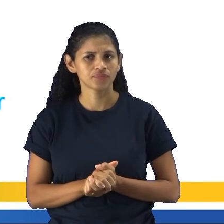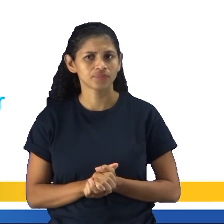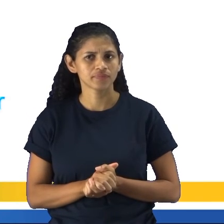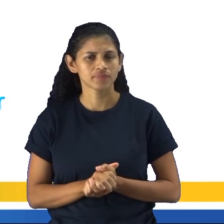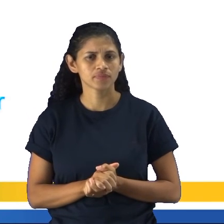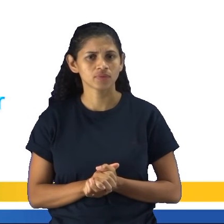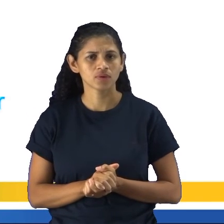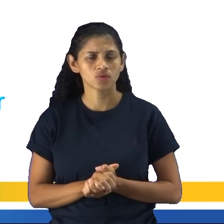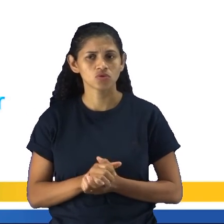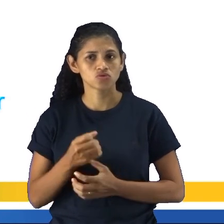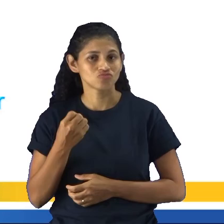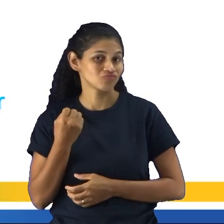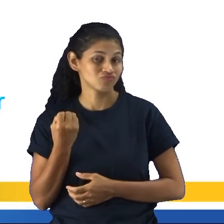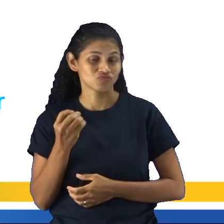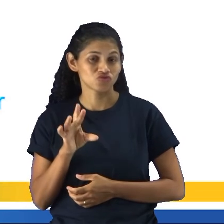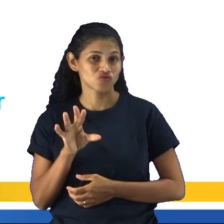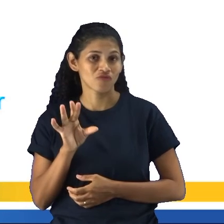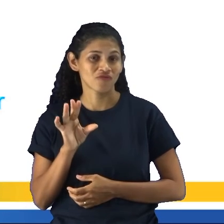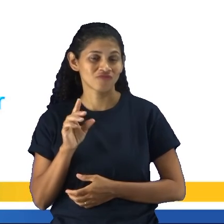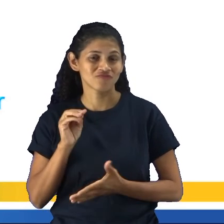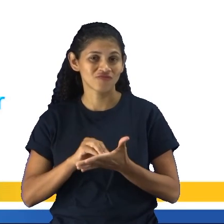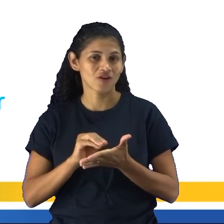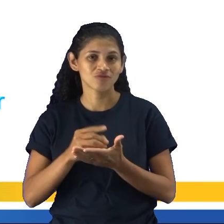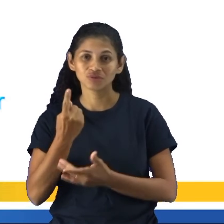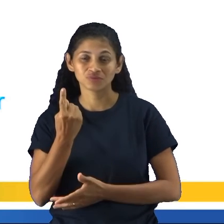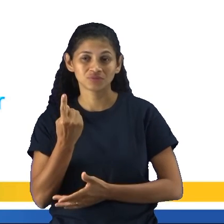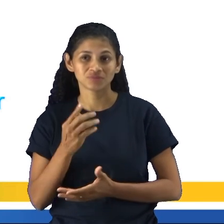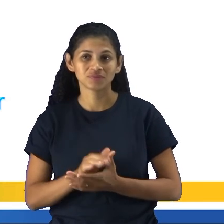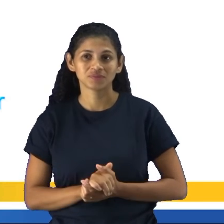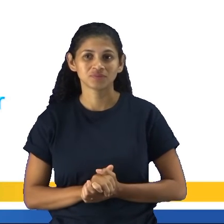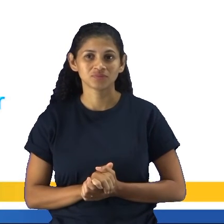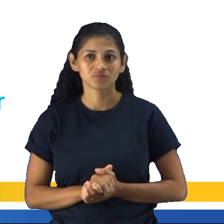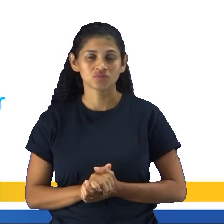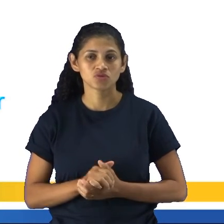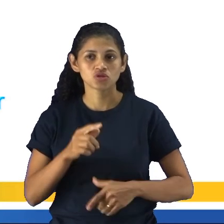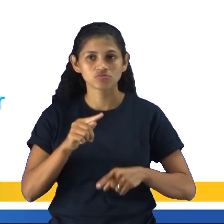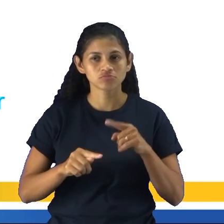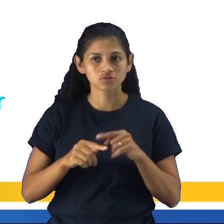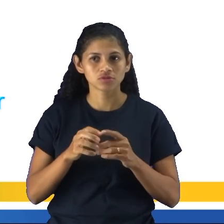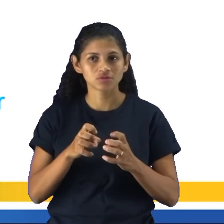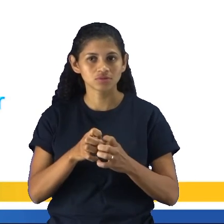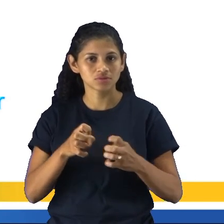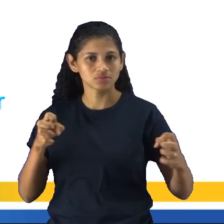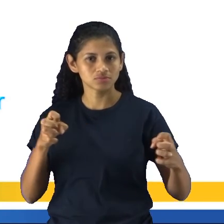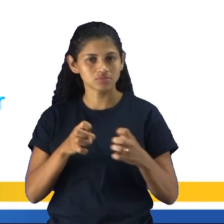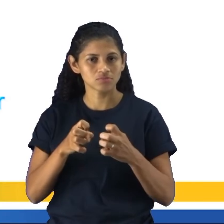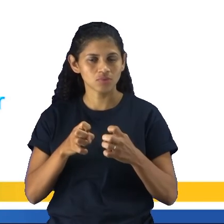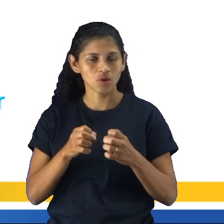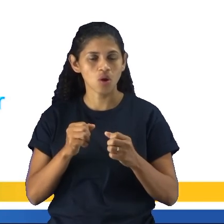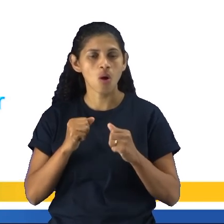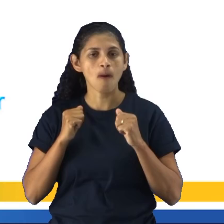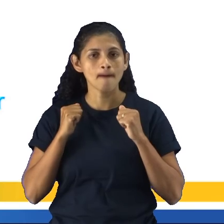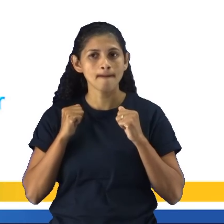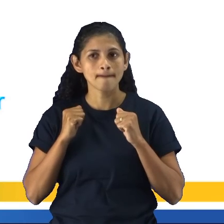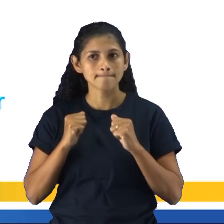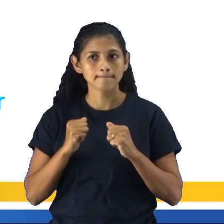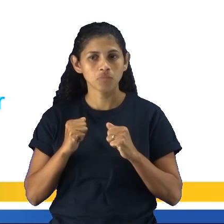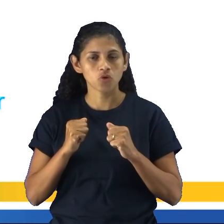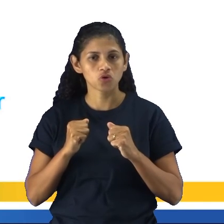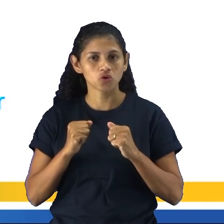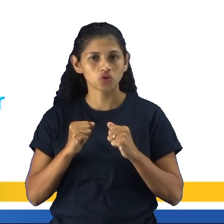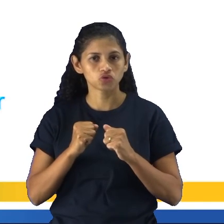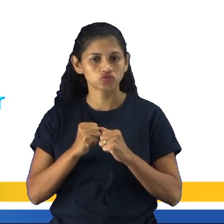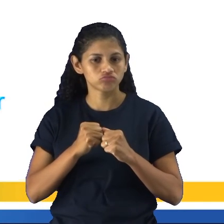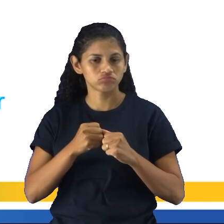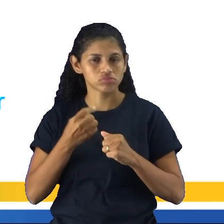Só falta um, então só pode ser esse, né? Os materiais elásticos podem ser deformados e voltar